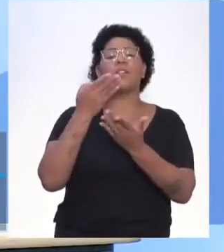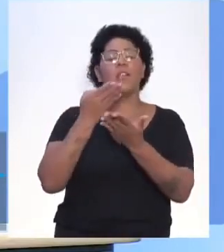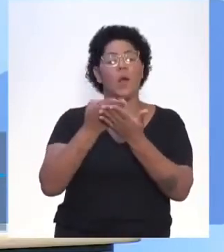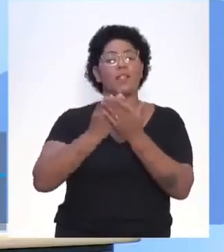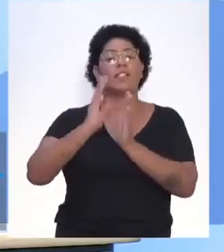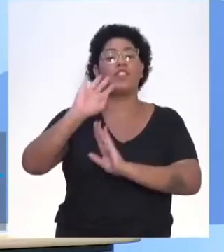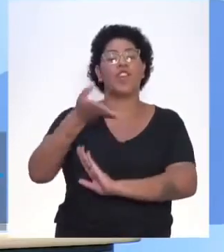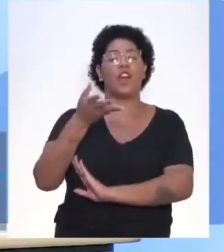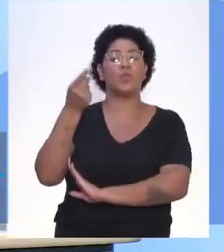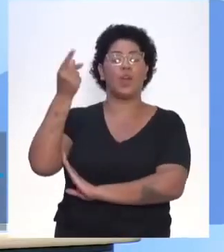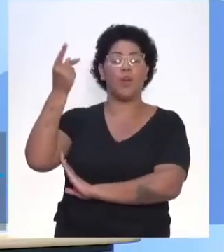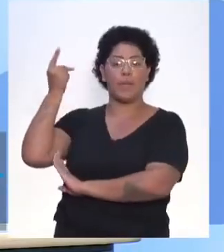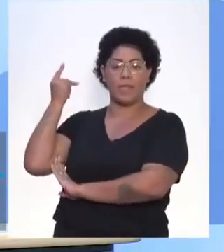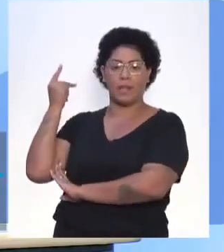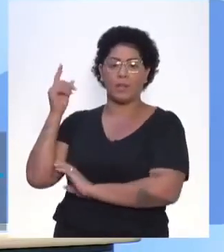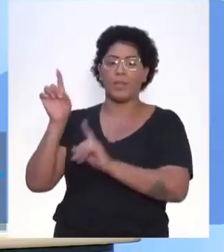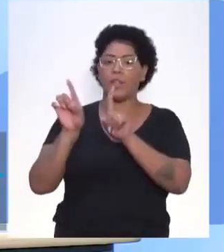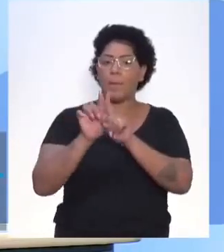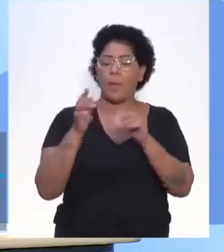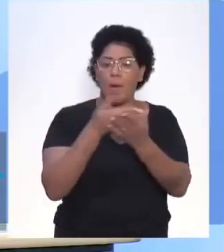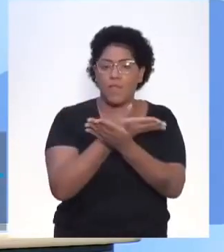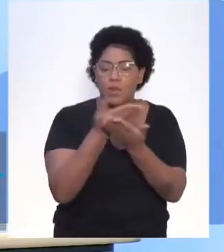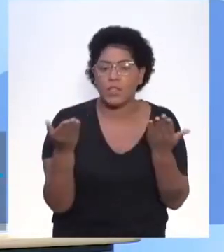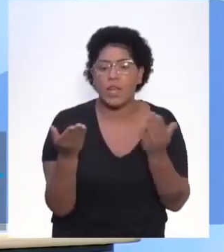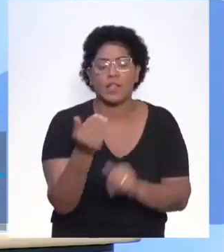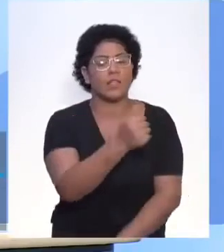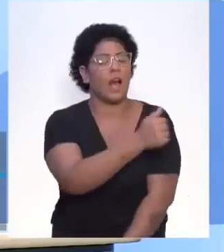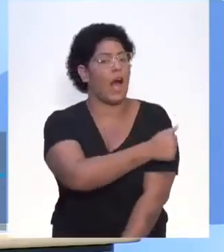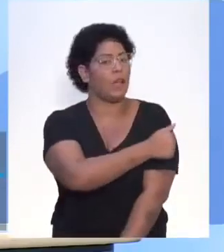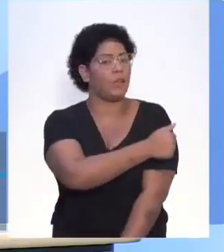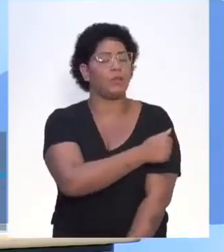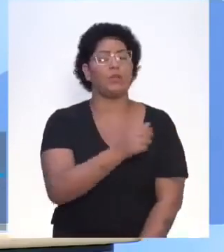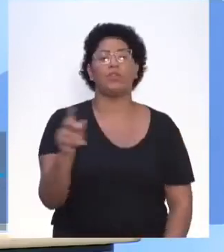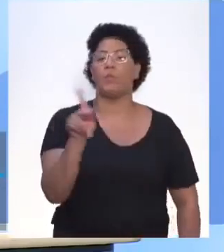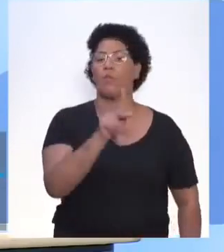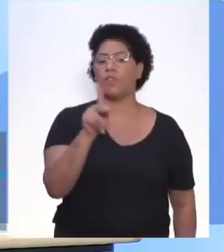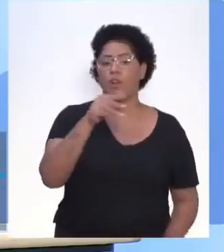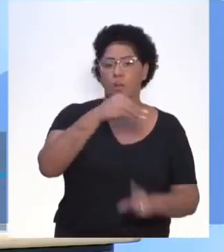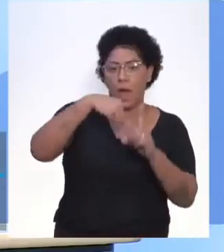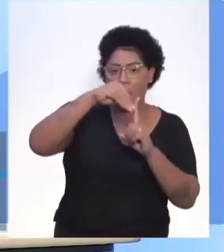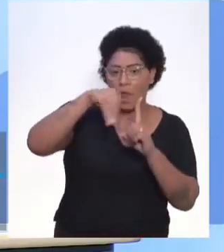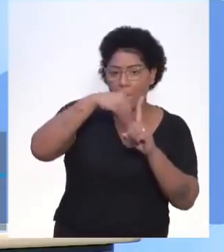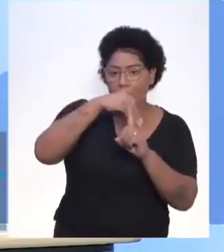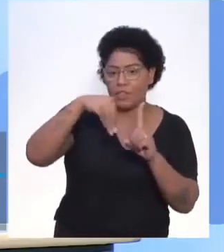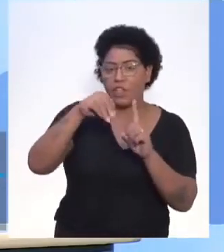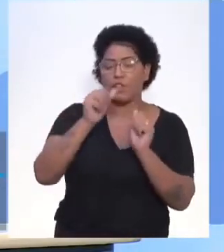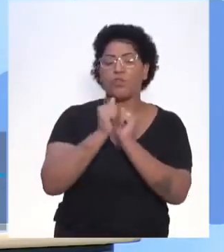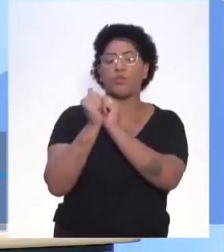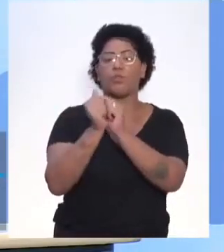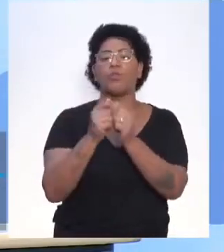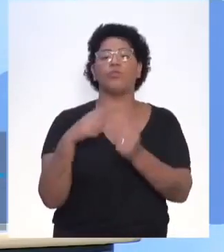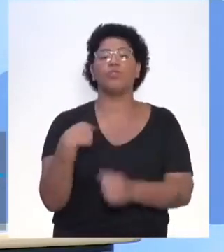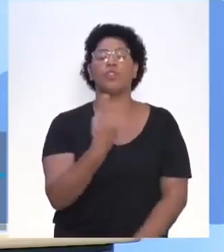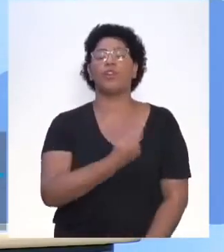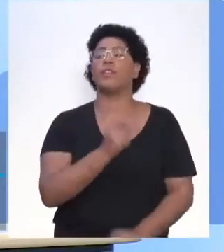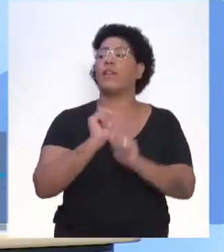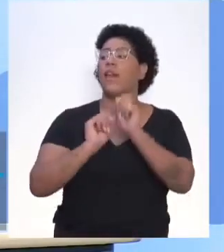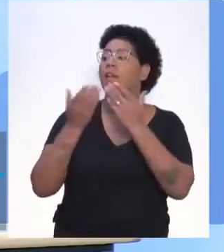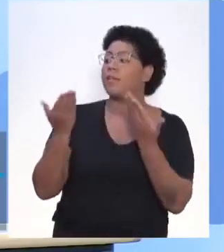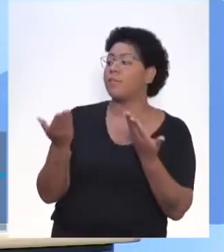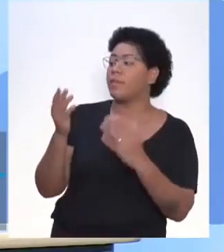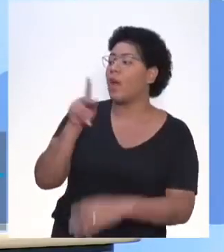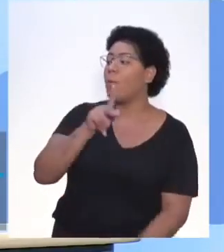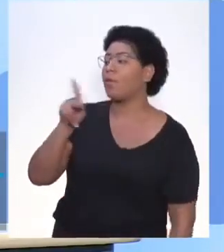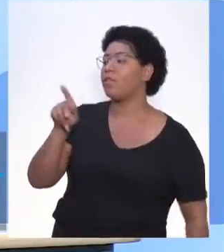com vocês, estudantes e professores, no nosso chat, mediando as interações, a gente conta com a presença do professor